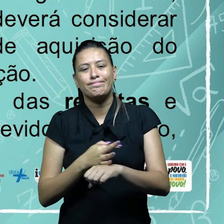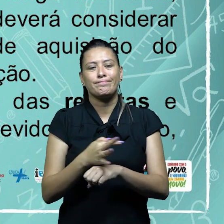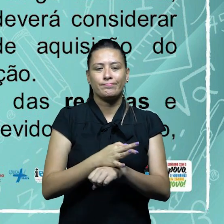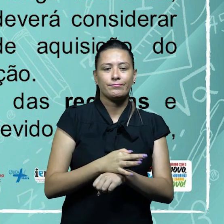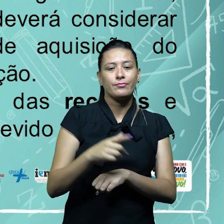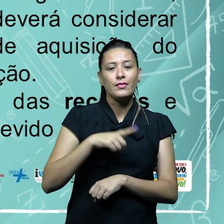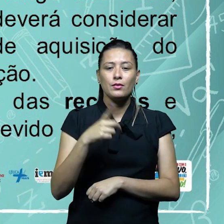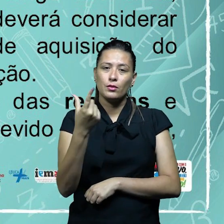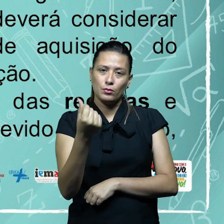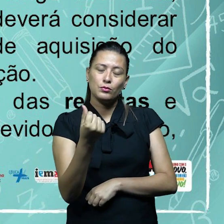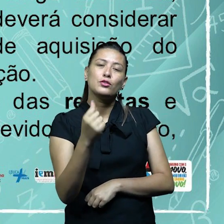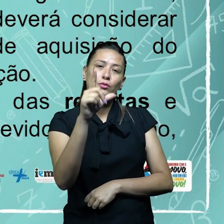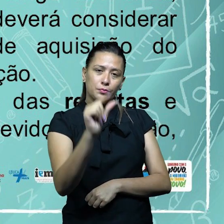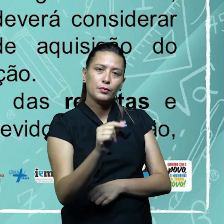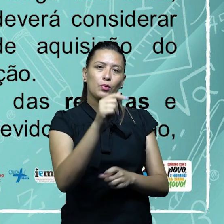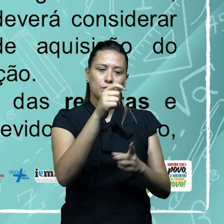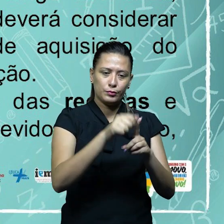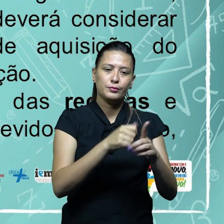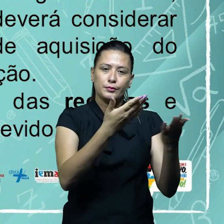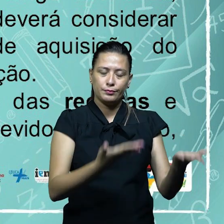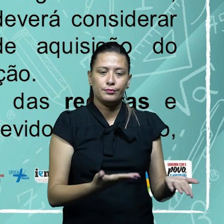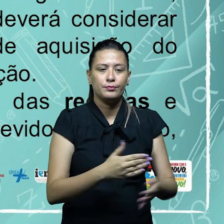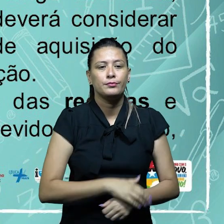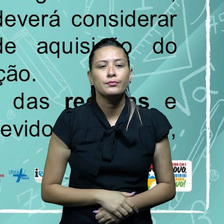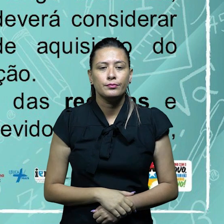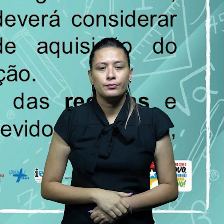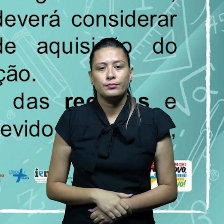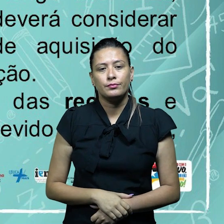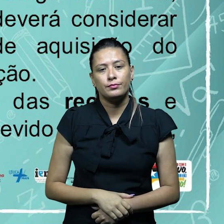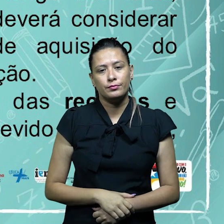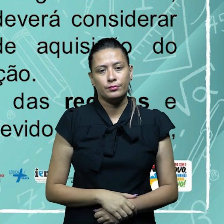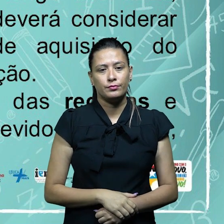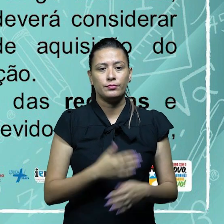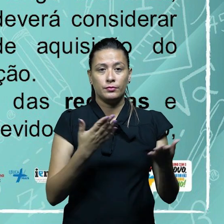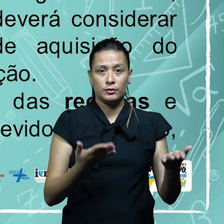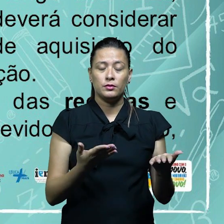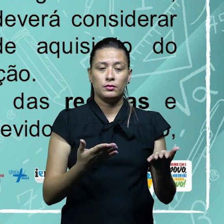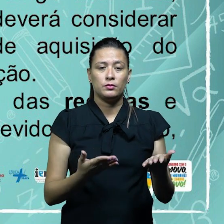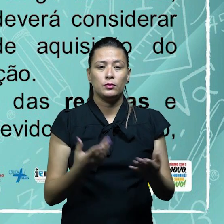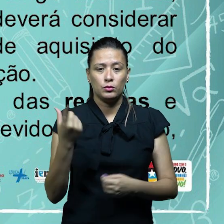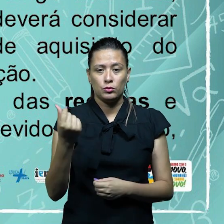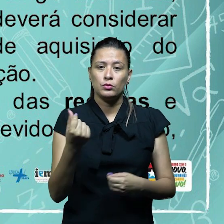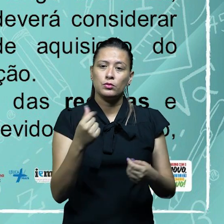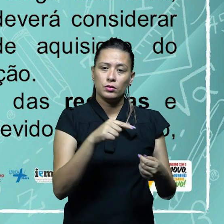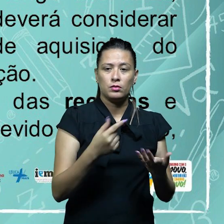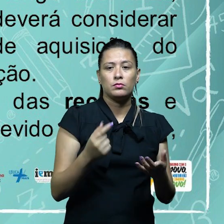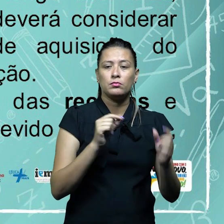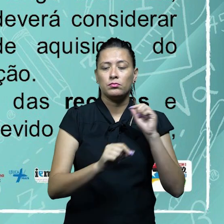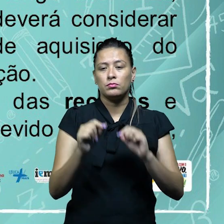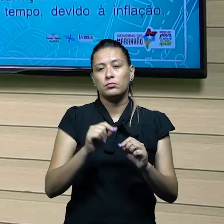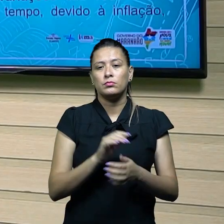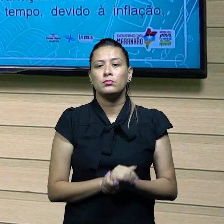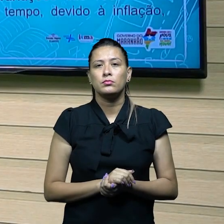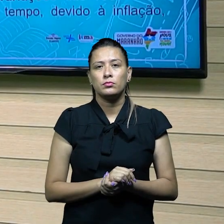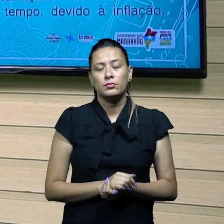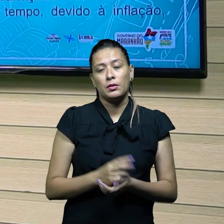a depreciação dos equipamentos envolvidos. O que é depreciação, pessoal? Depreciação é o desgaste que o equipamento tem ao longo do